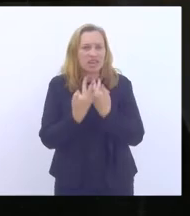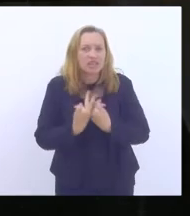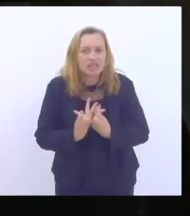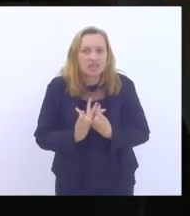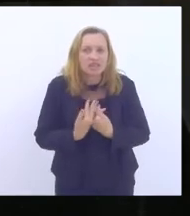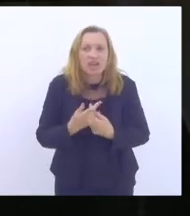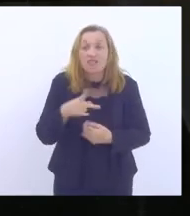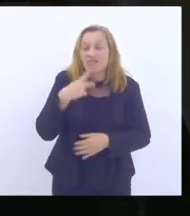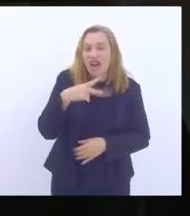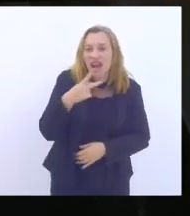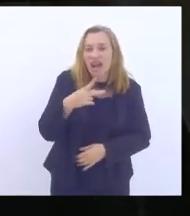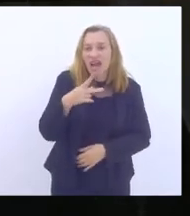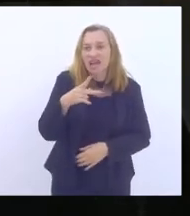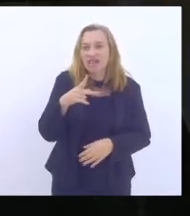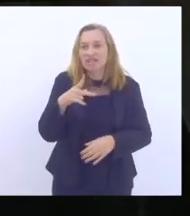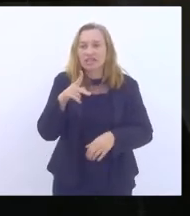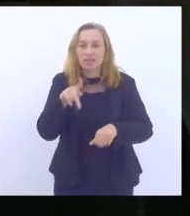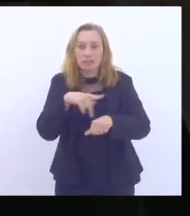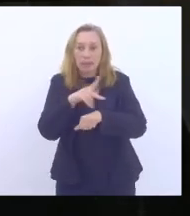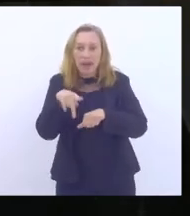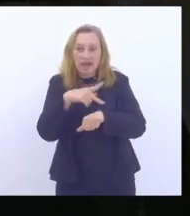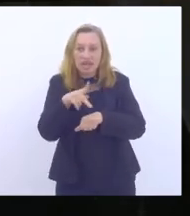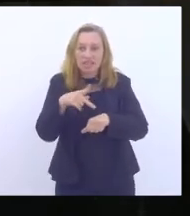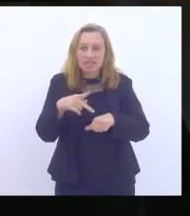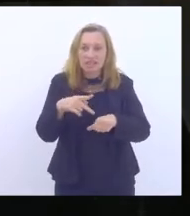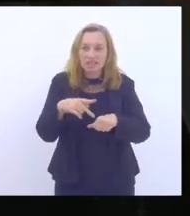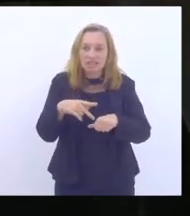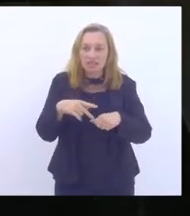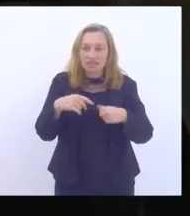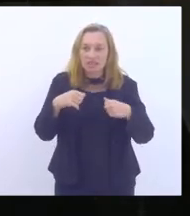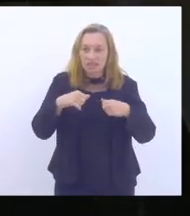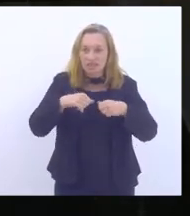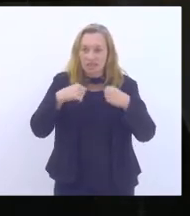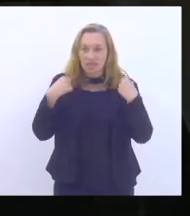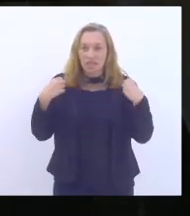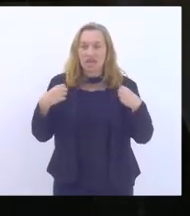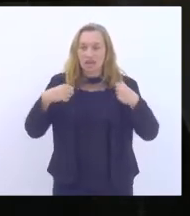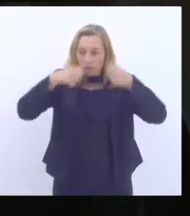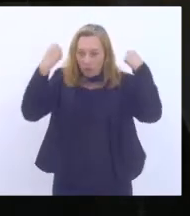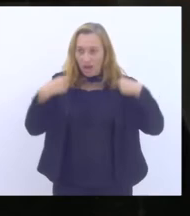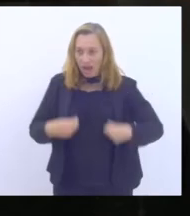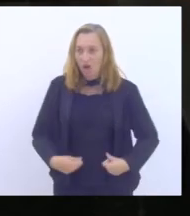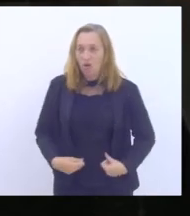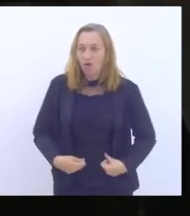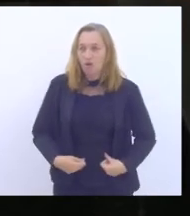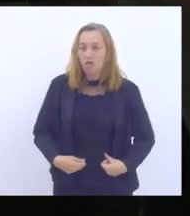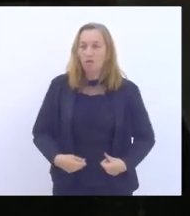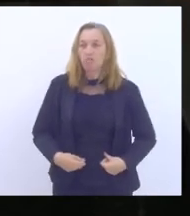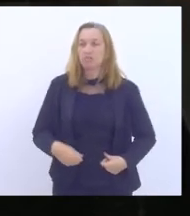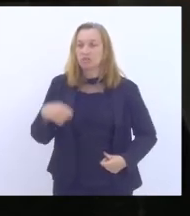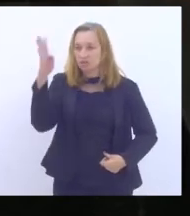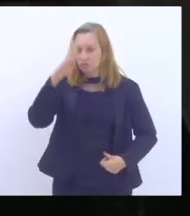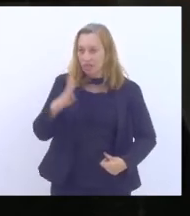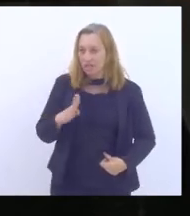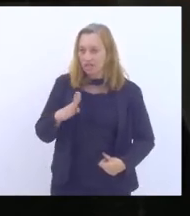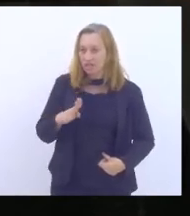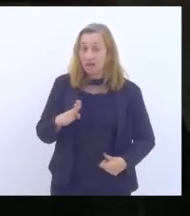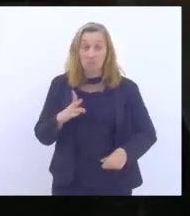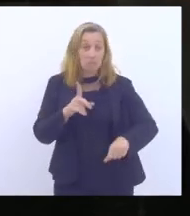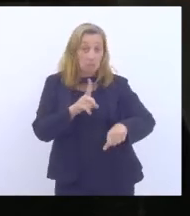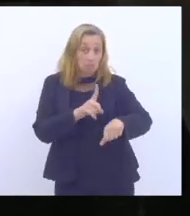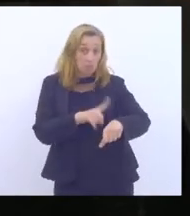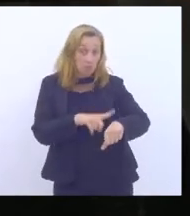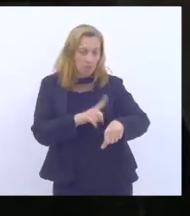falar de patriotismo e vestir a blusa verde e amarela porque convém neste